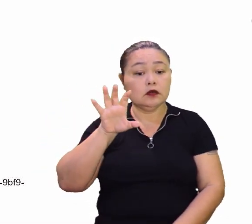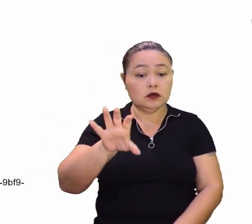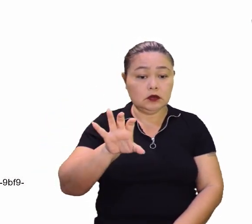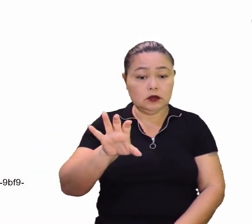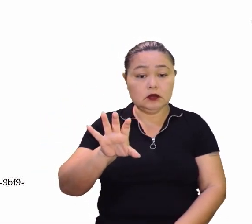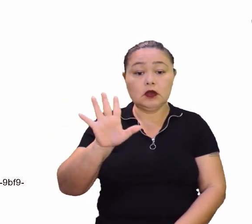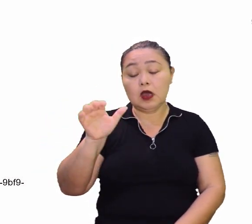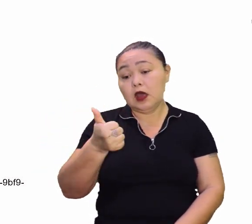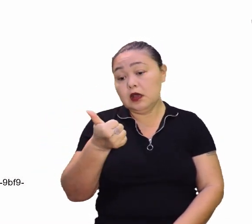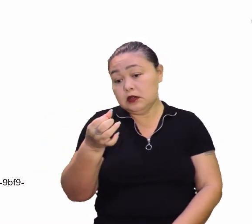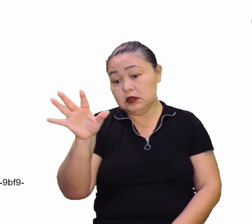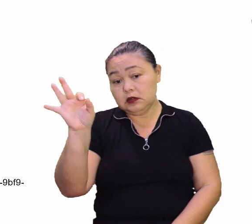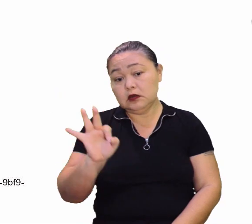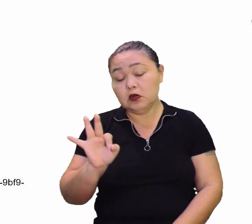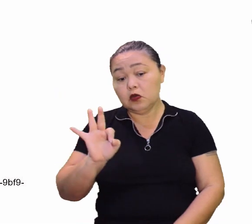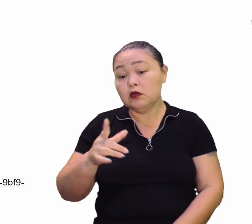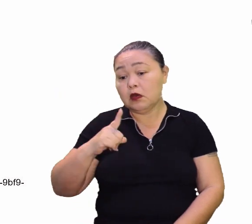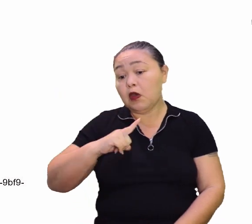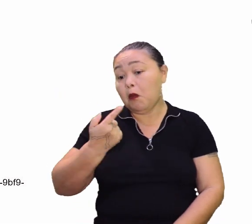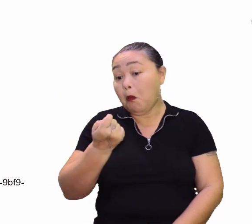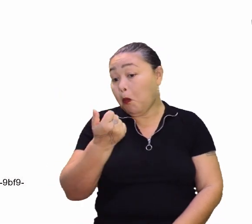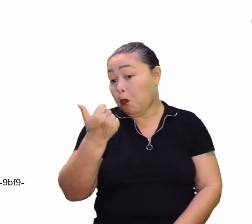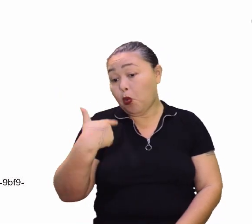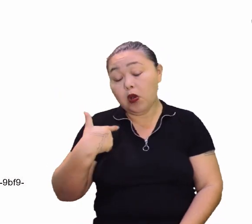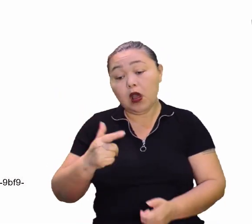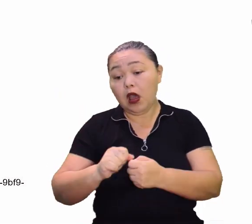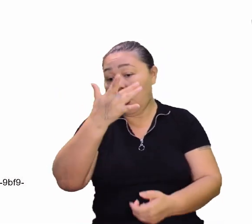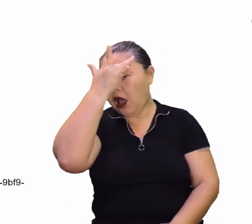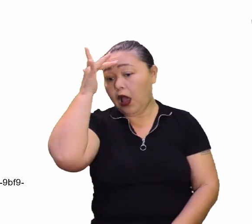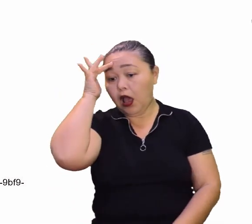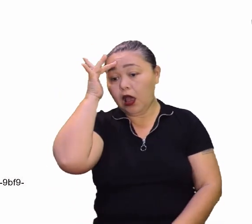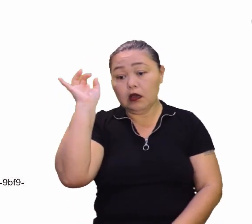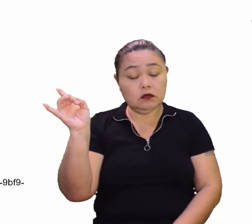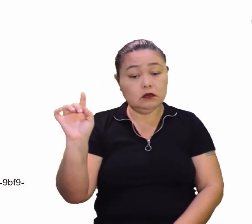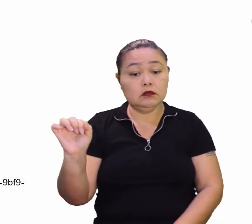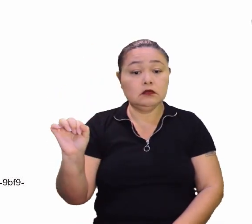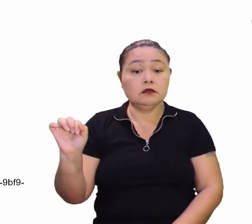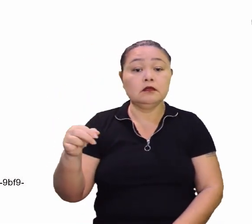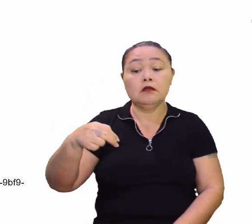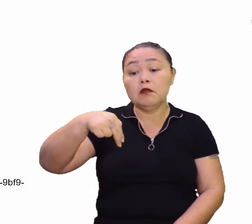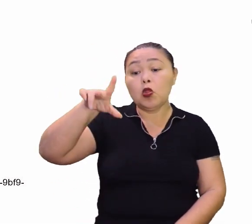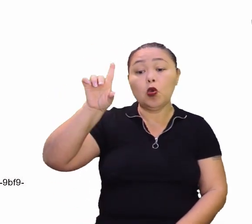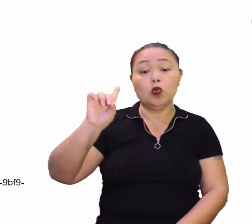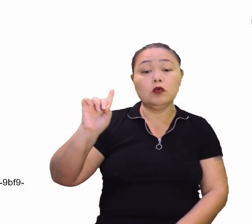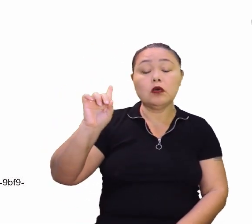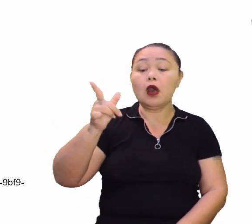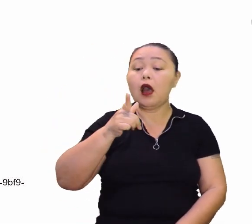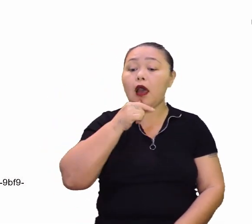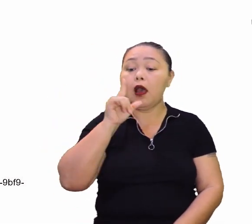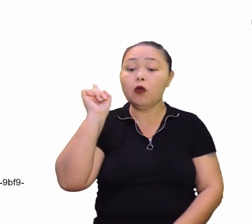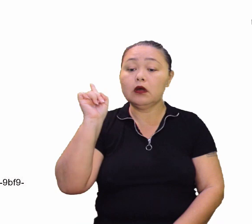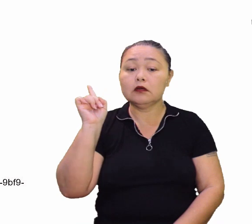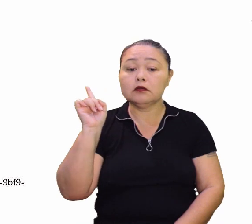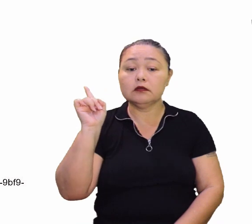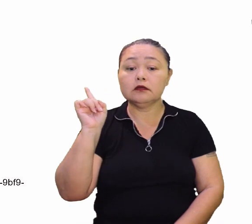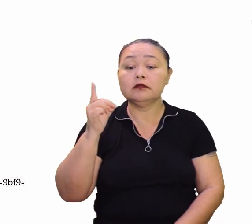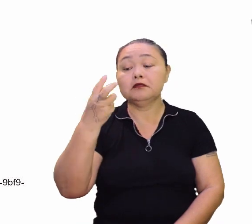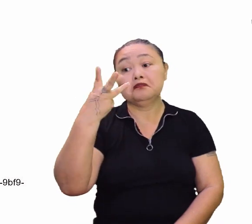Também é um outro vazio demográfico. Outro vazio. É, Nordeste, água lá, Rogério.